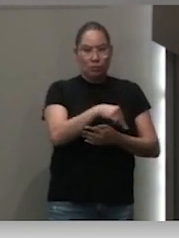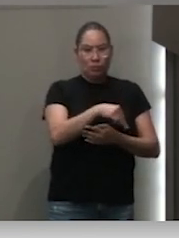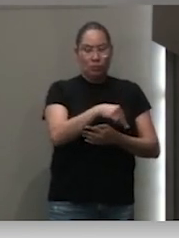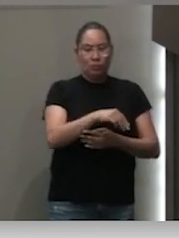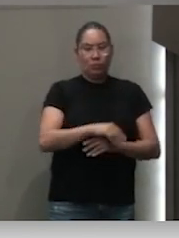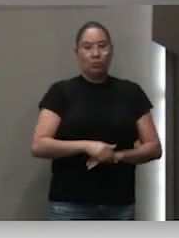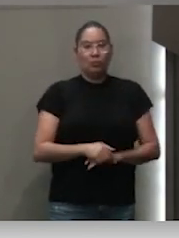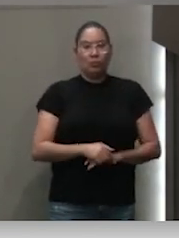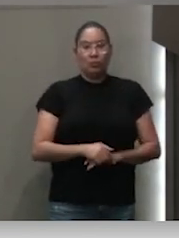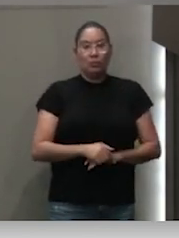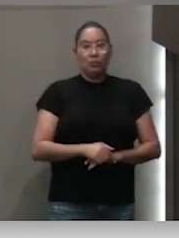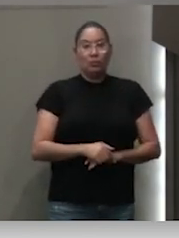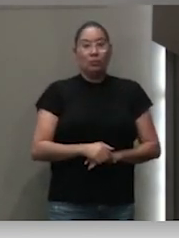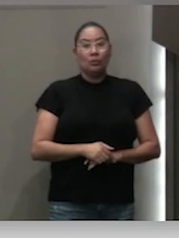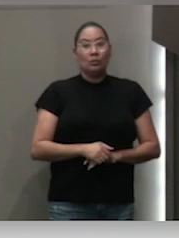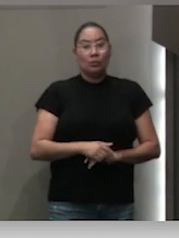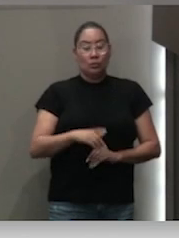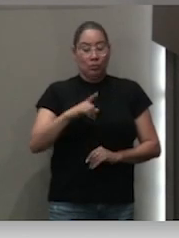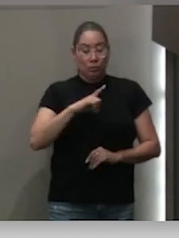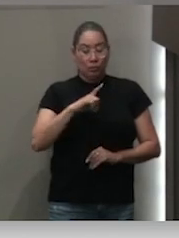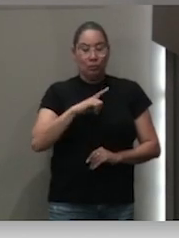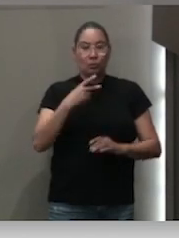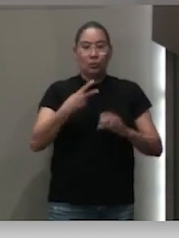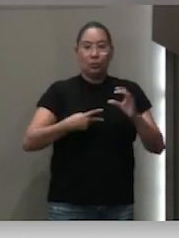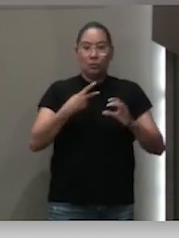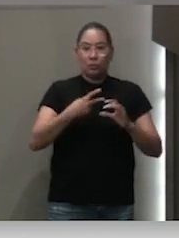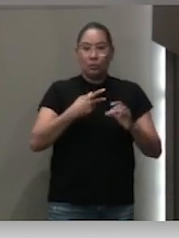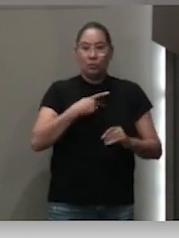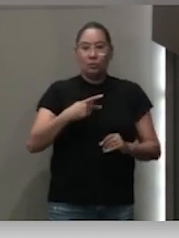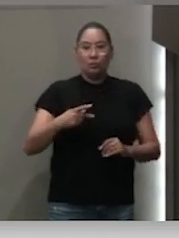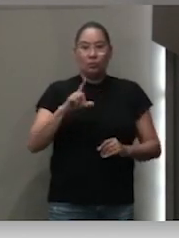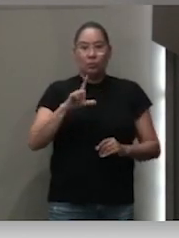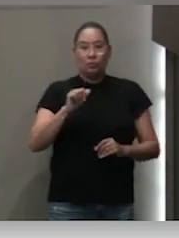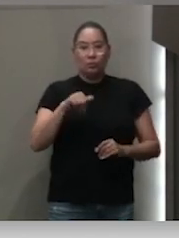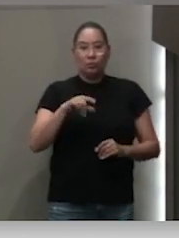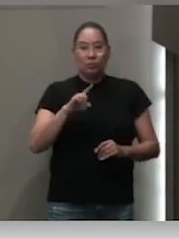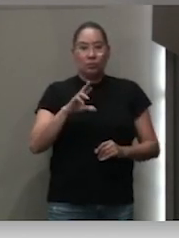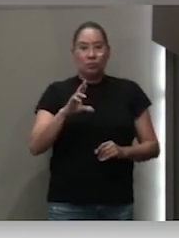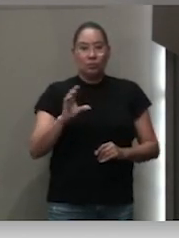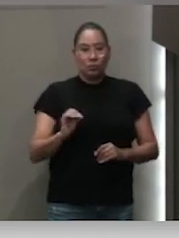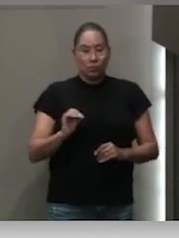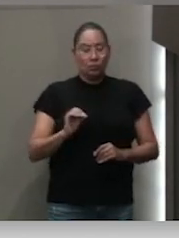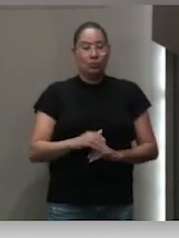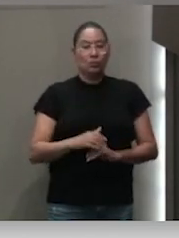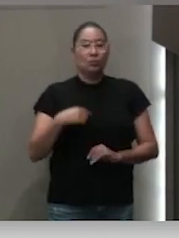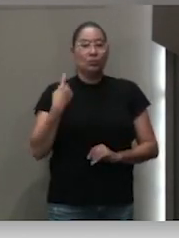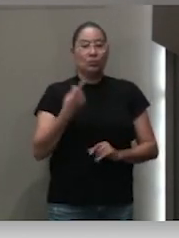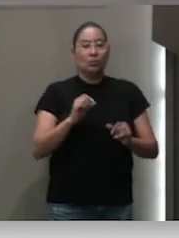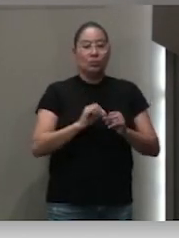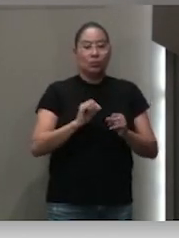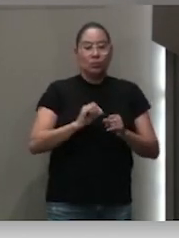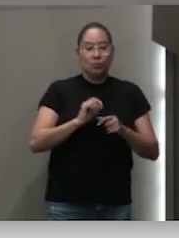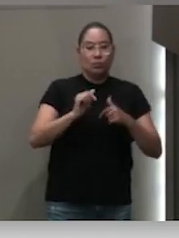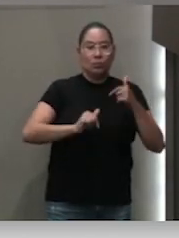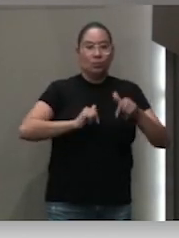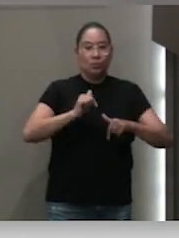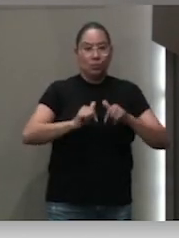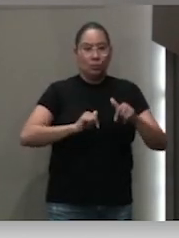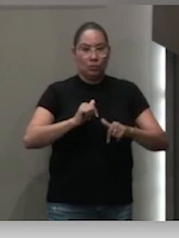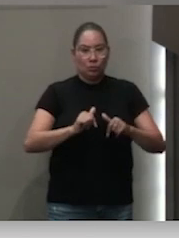iniciativa do então Presidente Leandro Rosso que nos indicou como relator fizemos um Largo